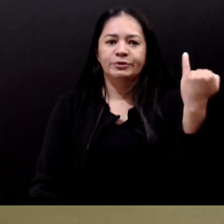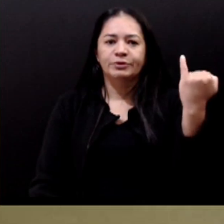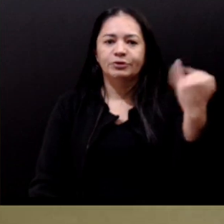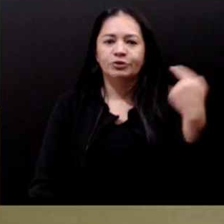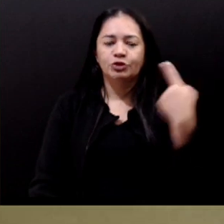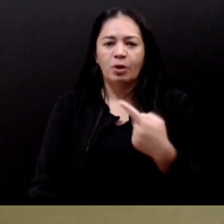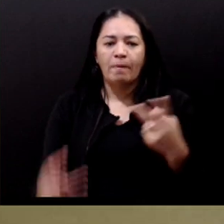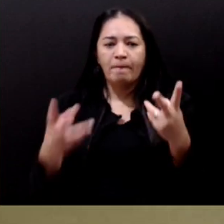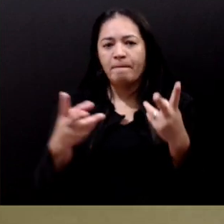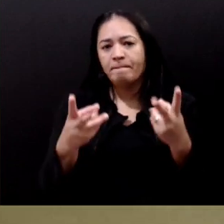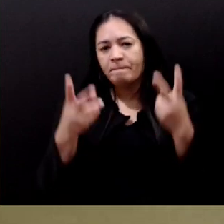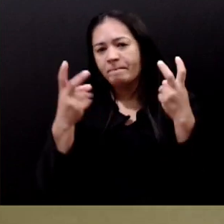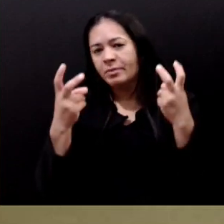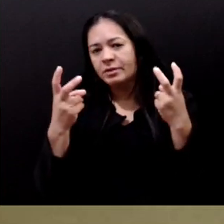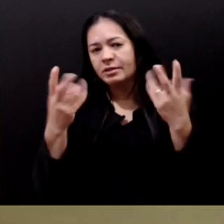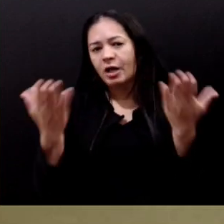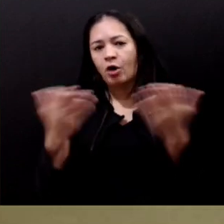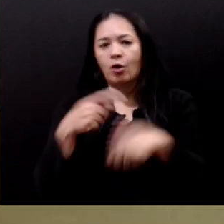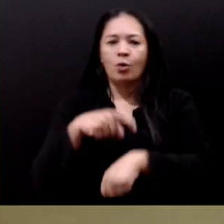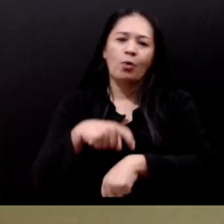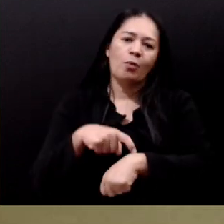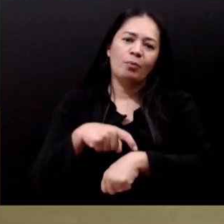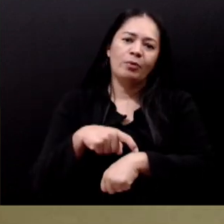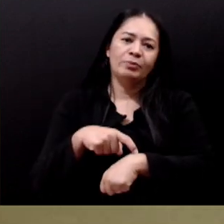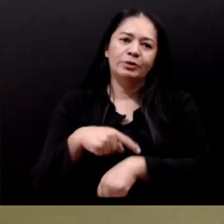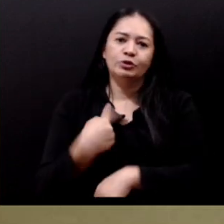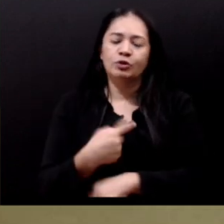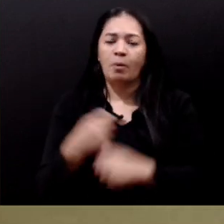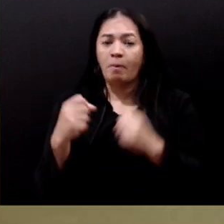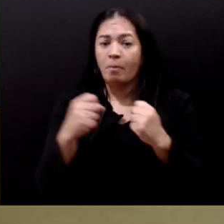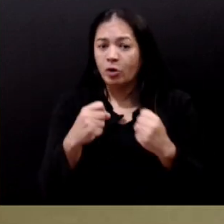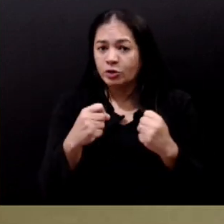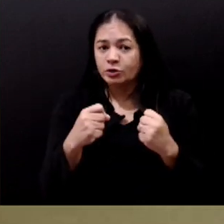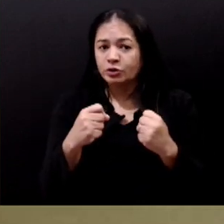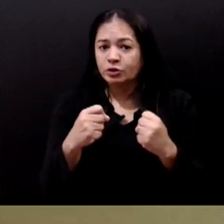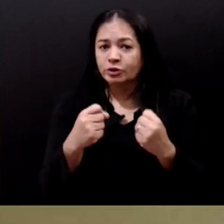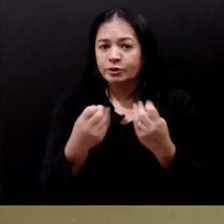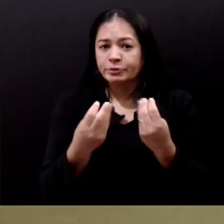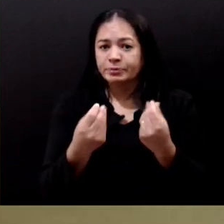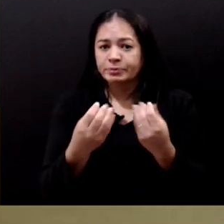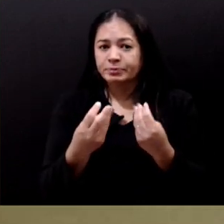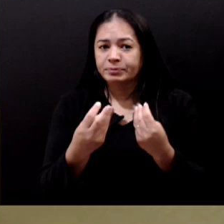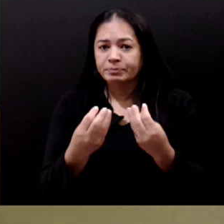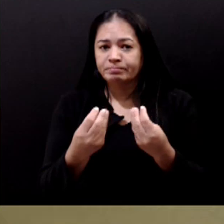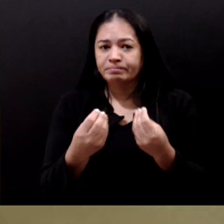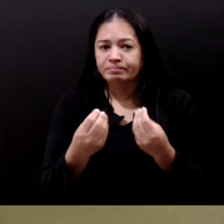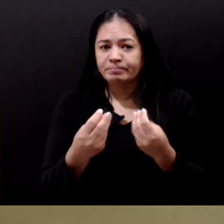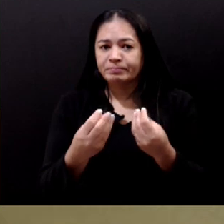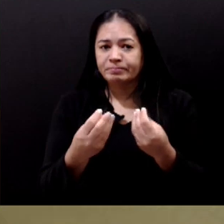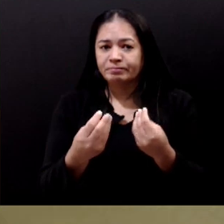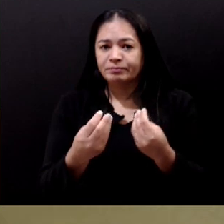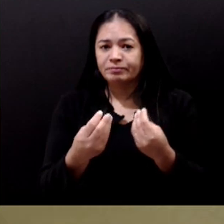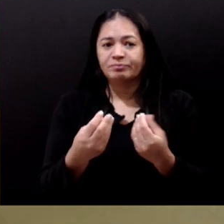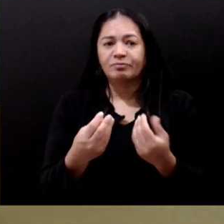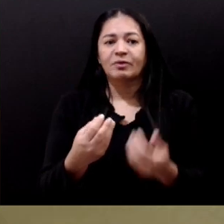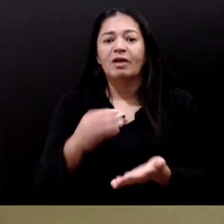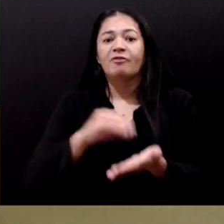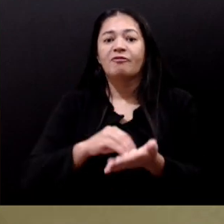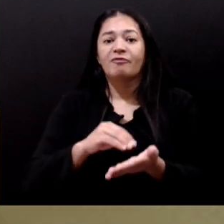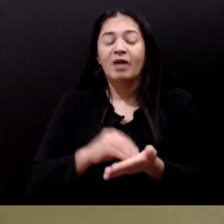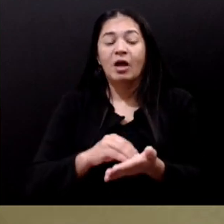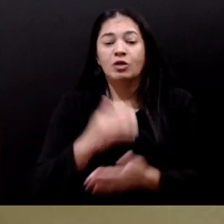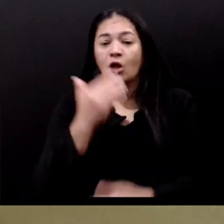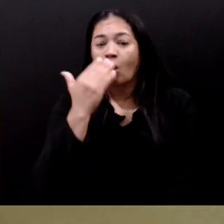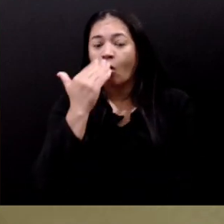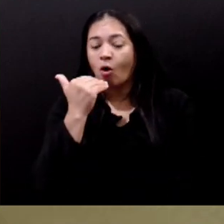que nesse momento de culpa a gente pode, acabar não ingerindo nutrientes Uhum, e que